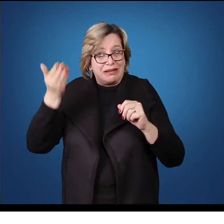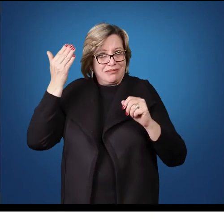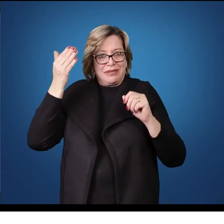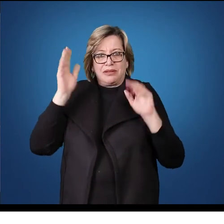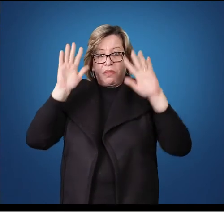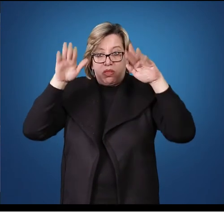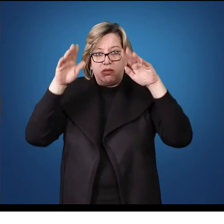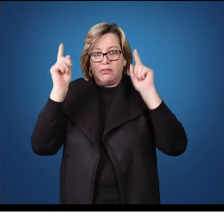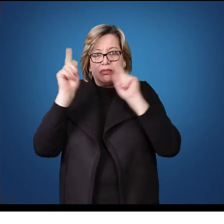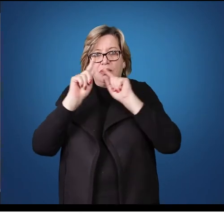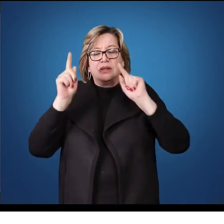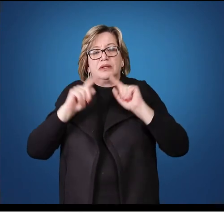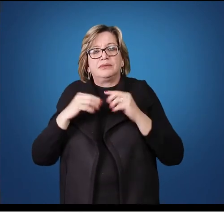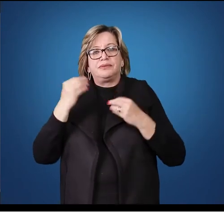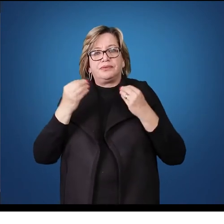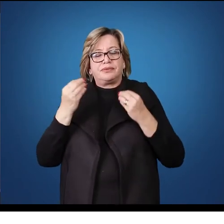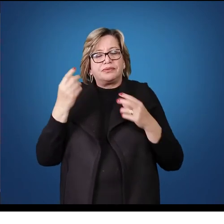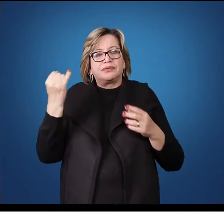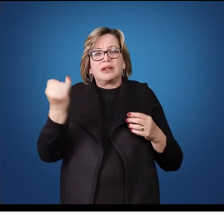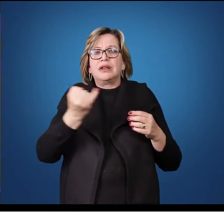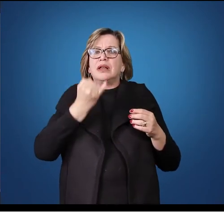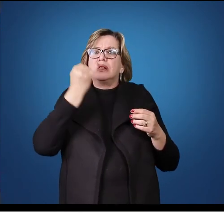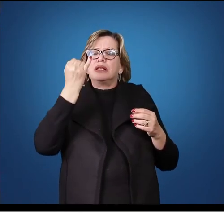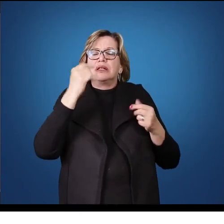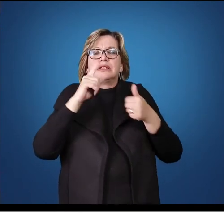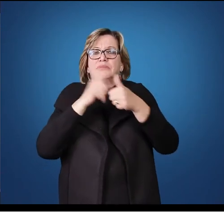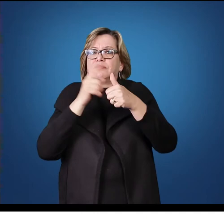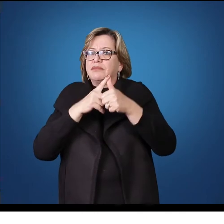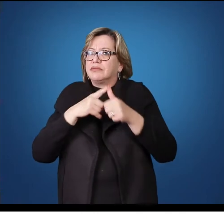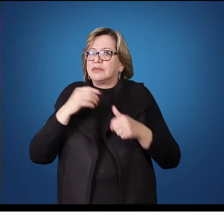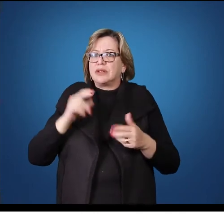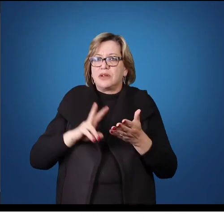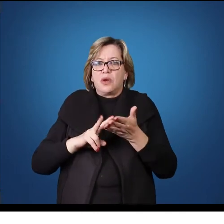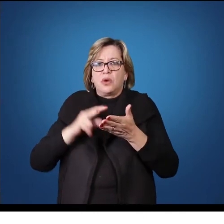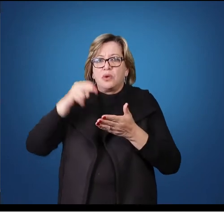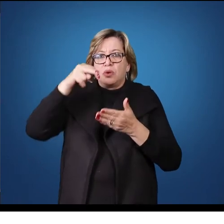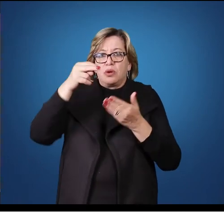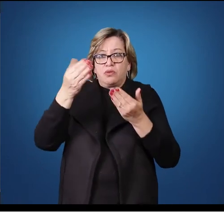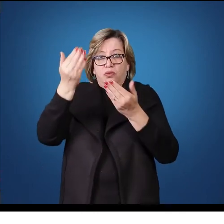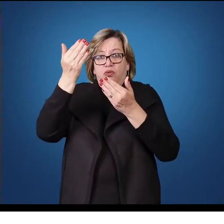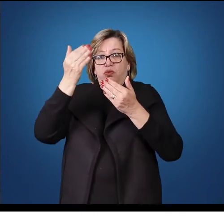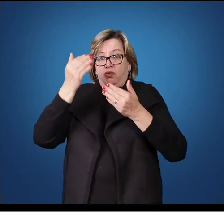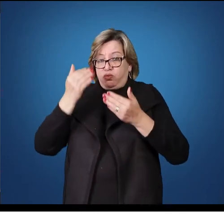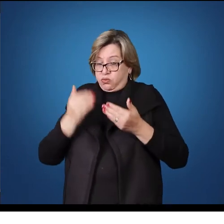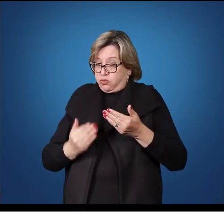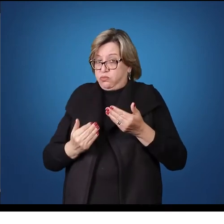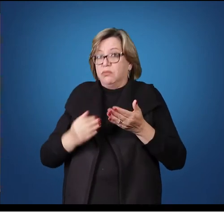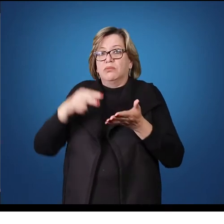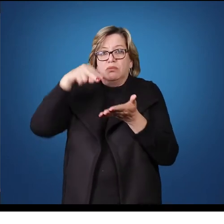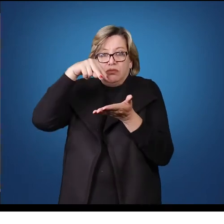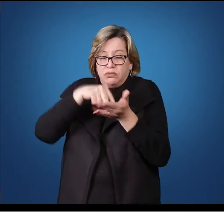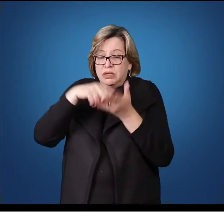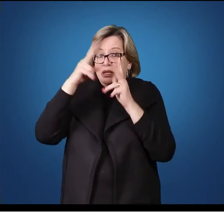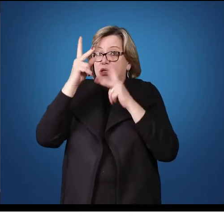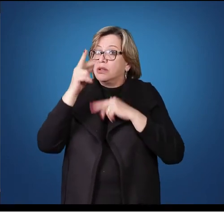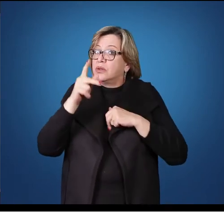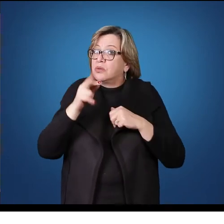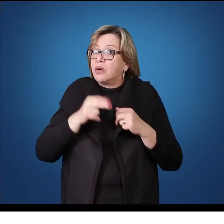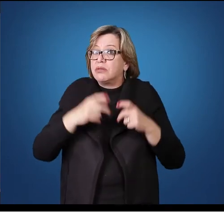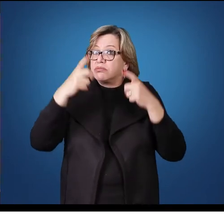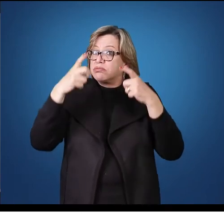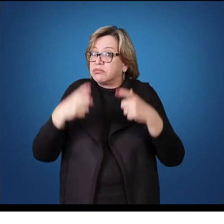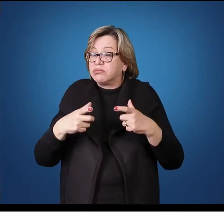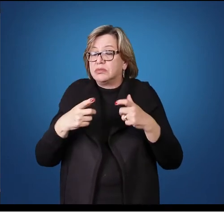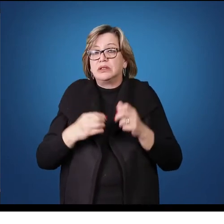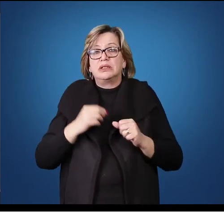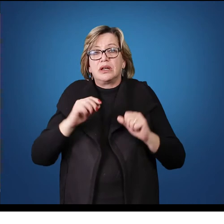rede de novo, certo? Então, pontos importantes do bloqueio é saltar e voltar do salto no mesmo ponto, as mãos